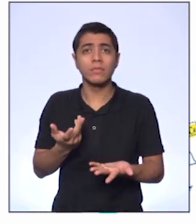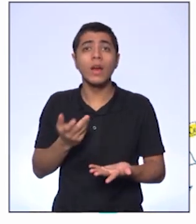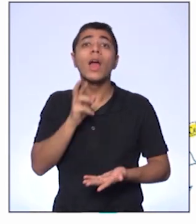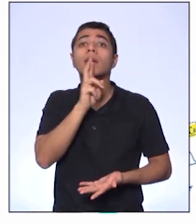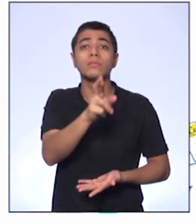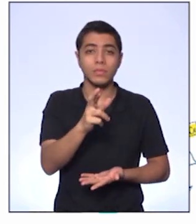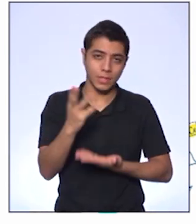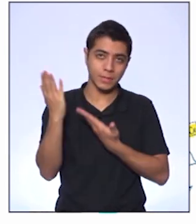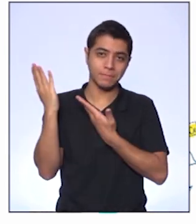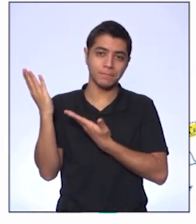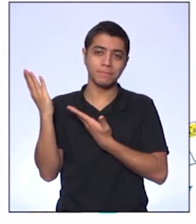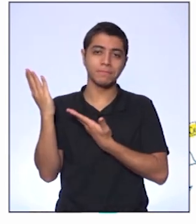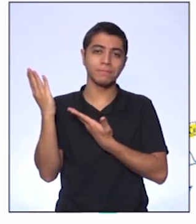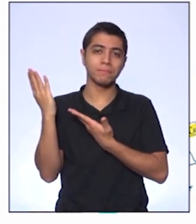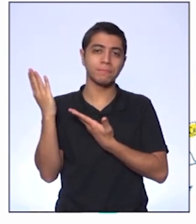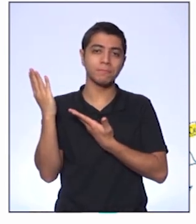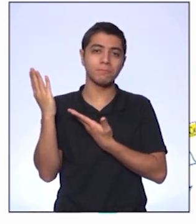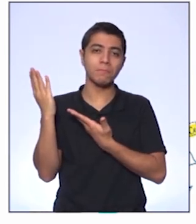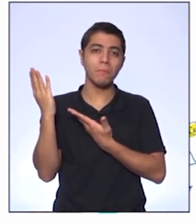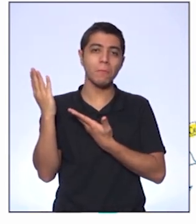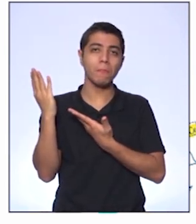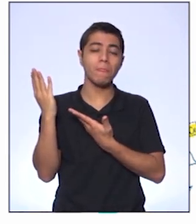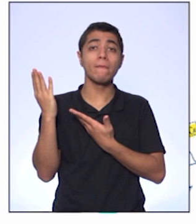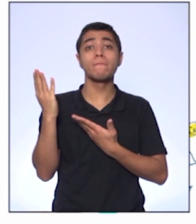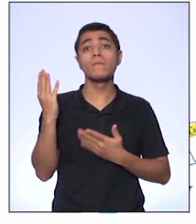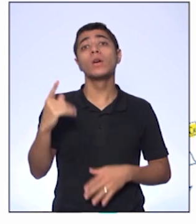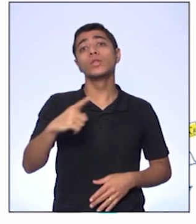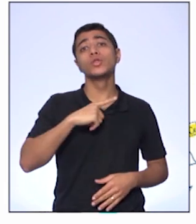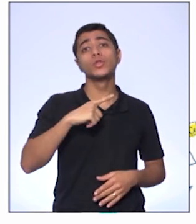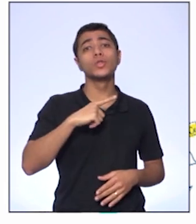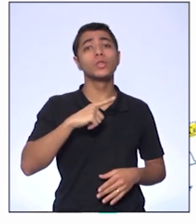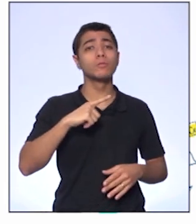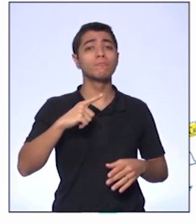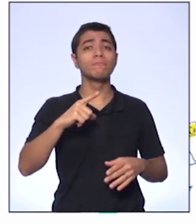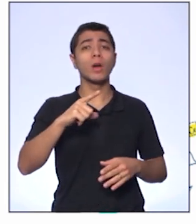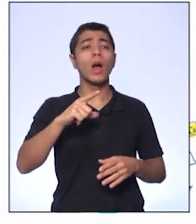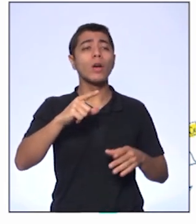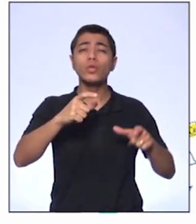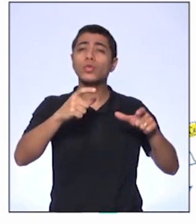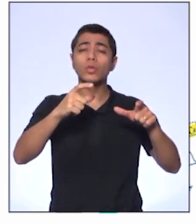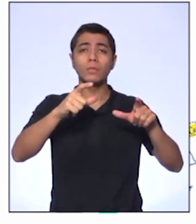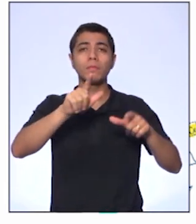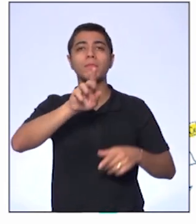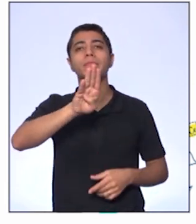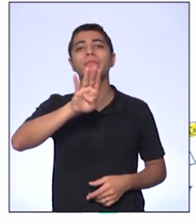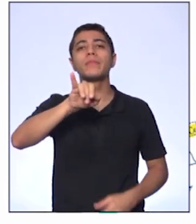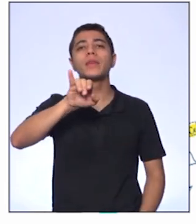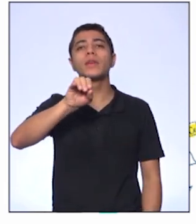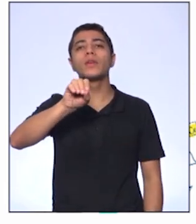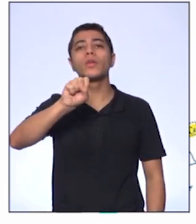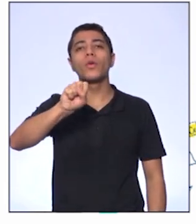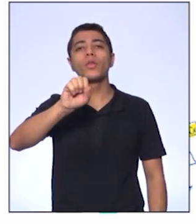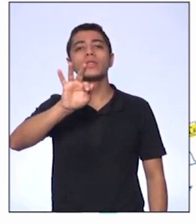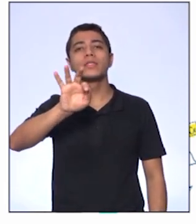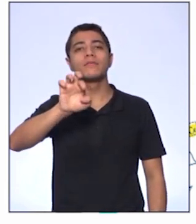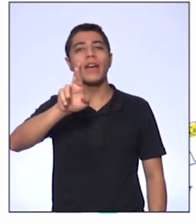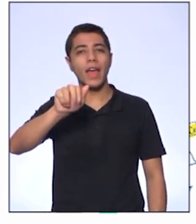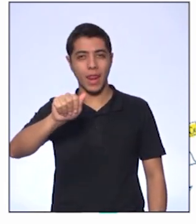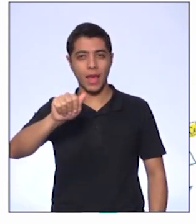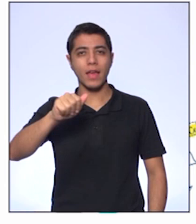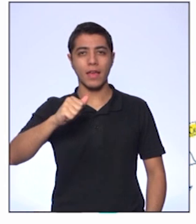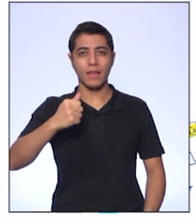isso. A biosfera, que reúne todos os ambientes onde se desenvolvem os seres vivos, se divide em unidades